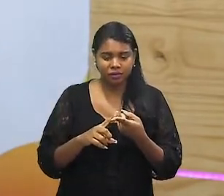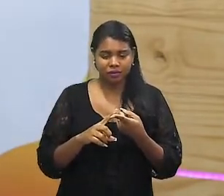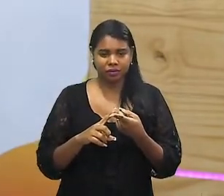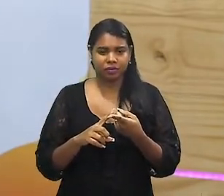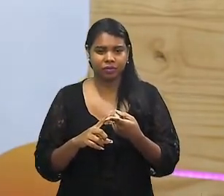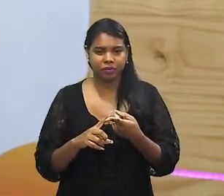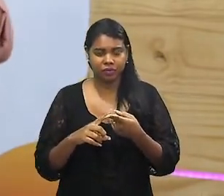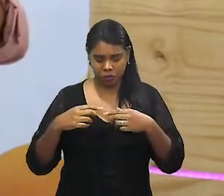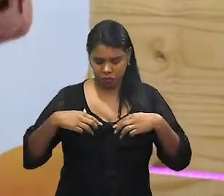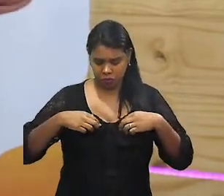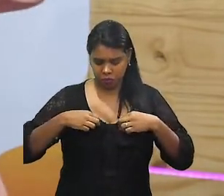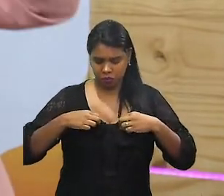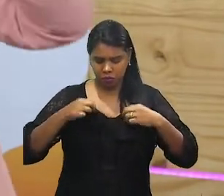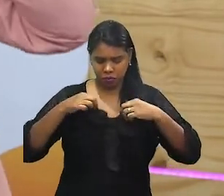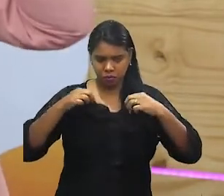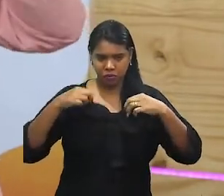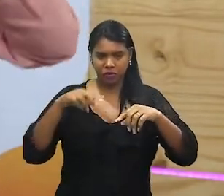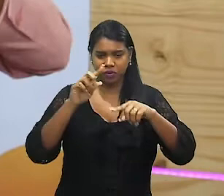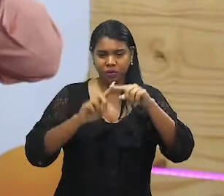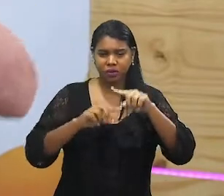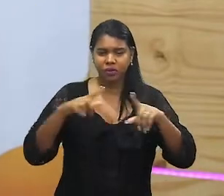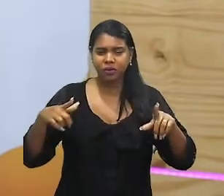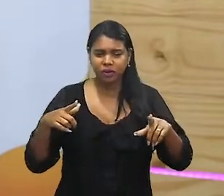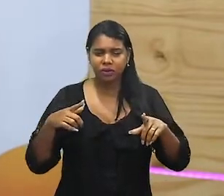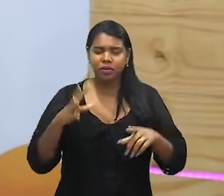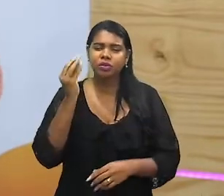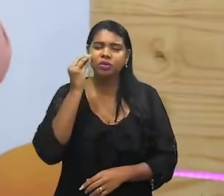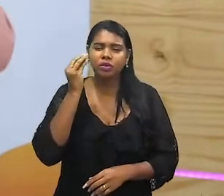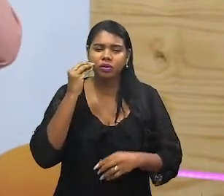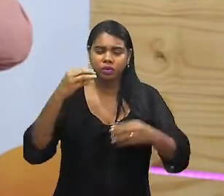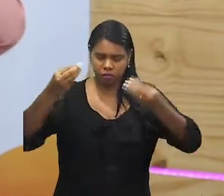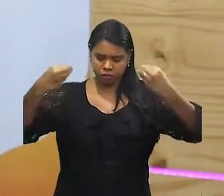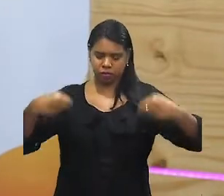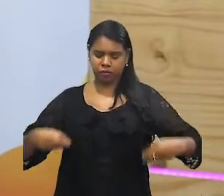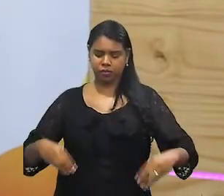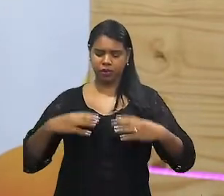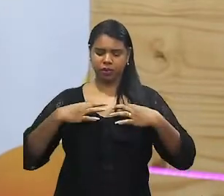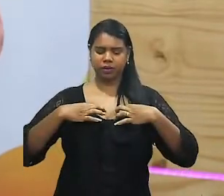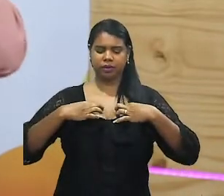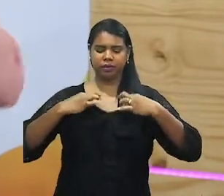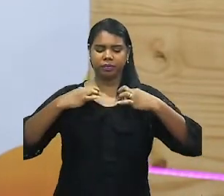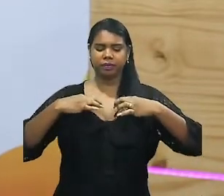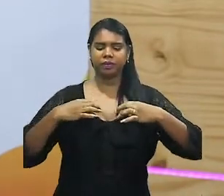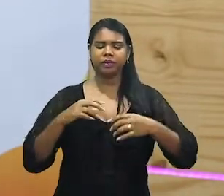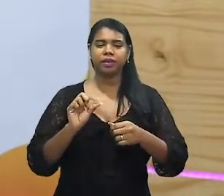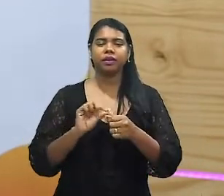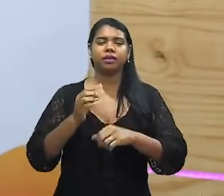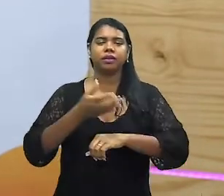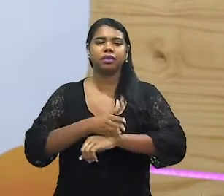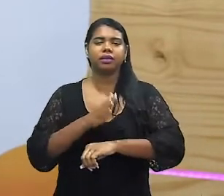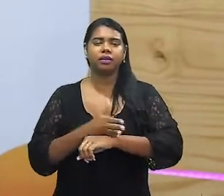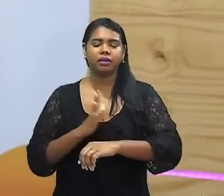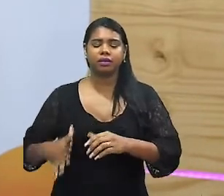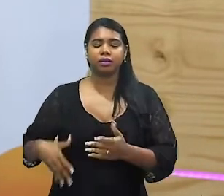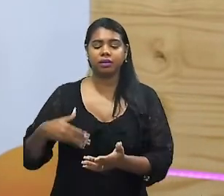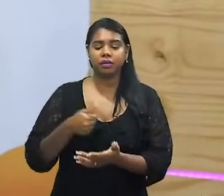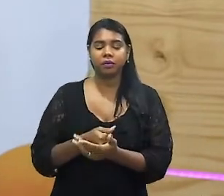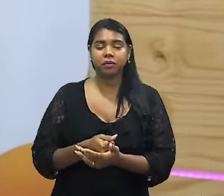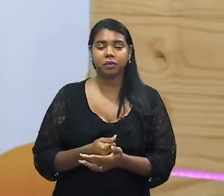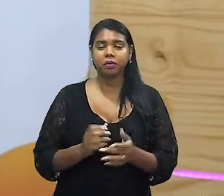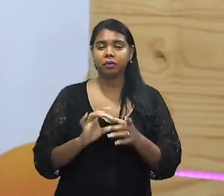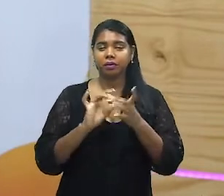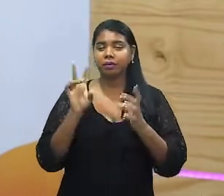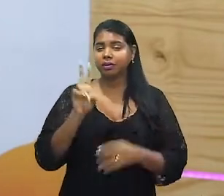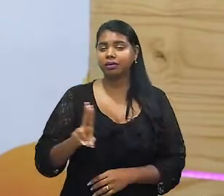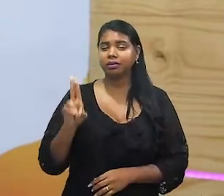próprio material. Você pega, você experimenta. Então, fazendo esse exercício, por exemplo, de comprar uma camisa, você está